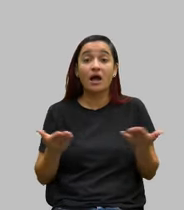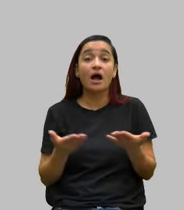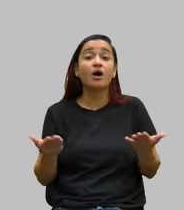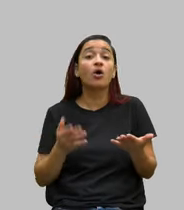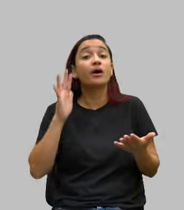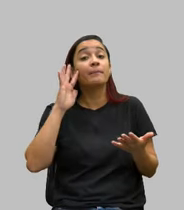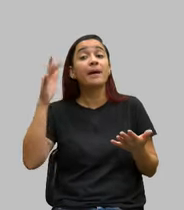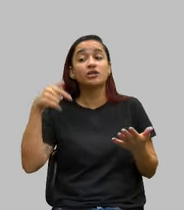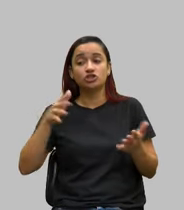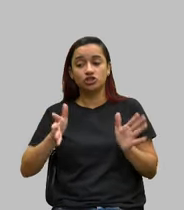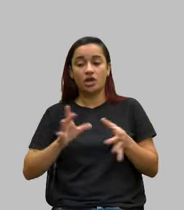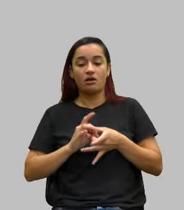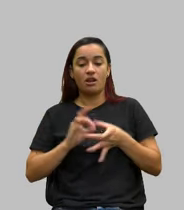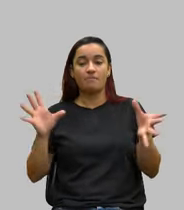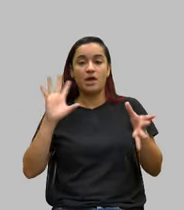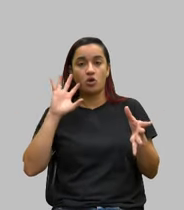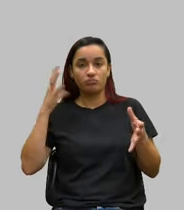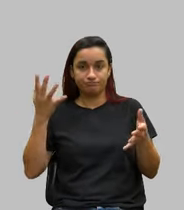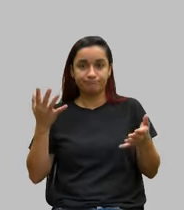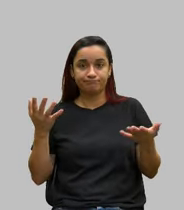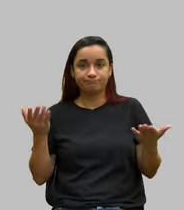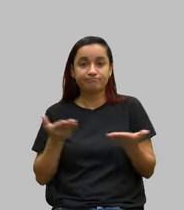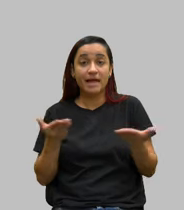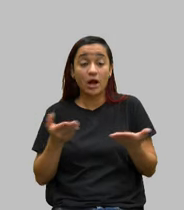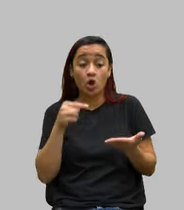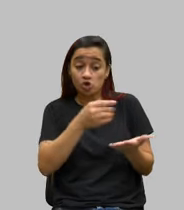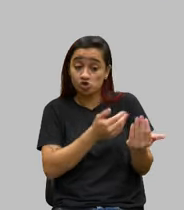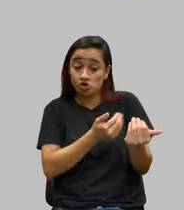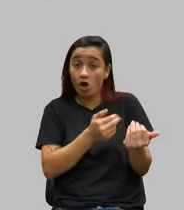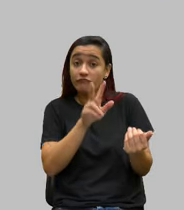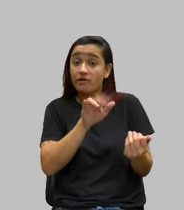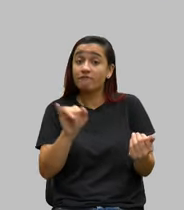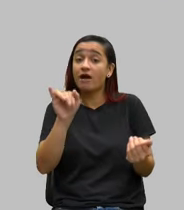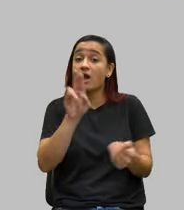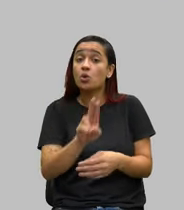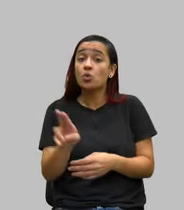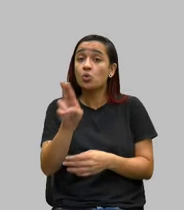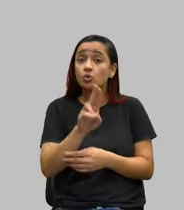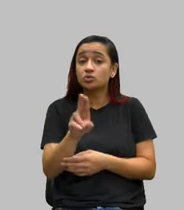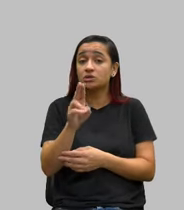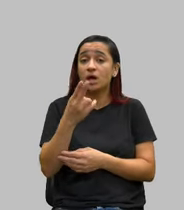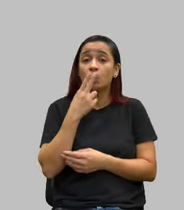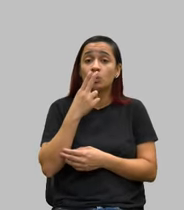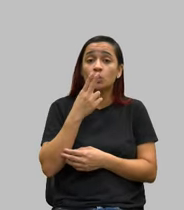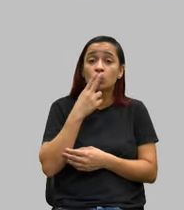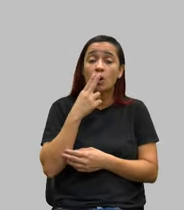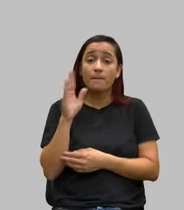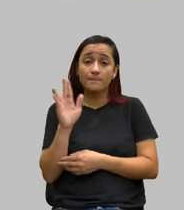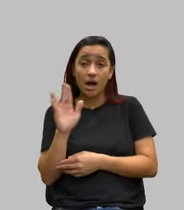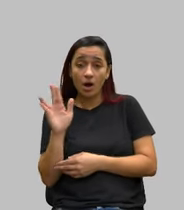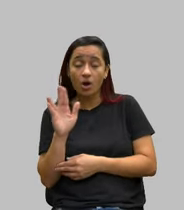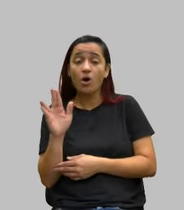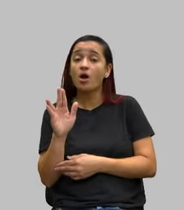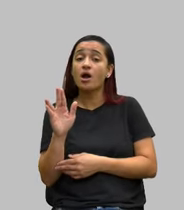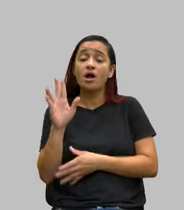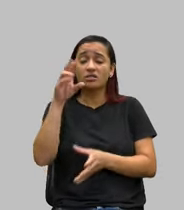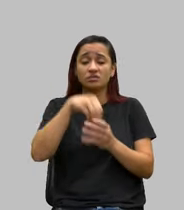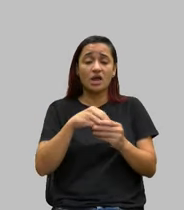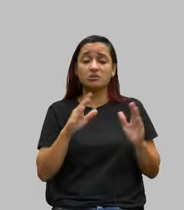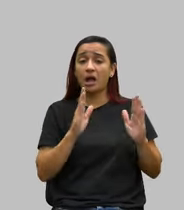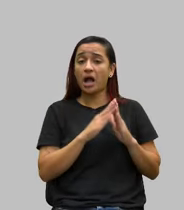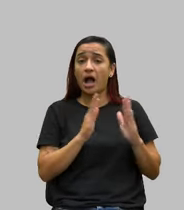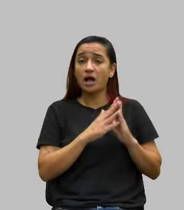deliberação agora esse jovem vai usar a droga vai usar a maconha dentro da sua própria